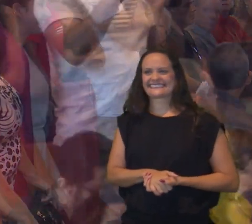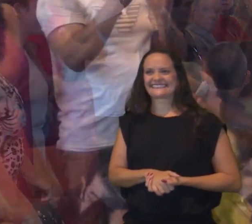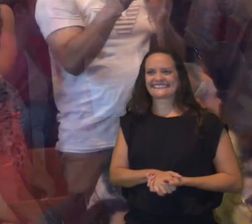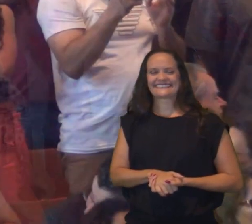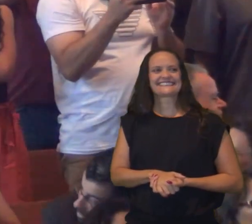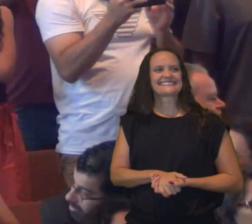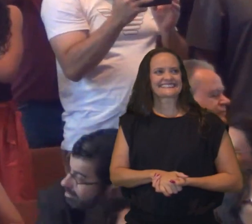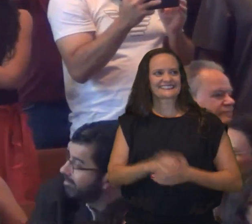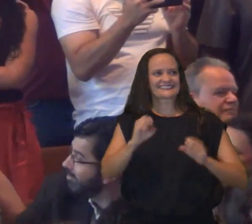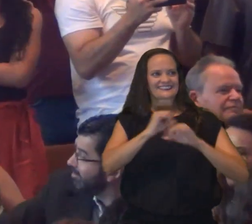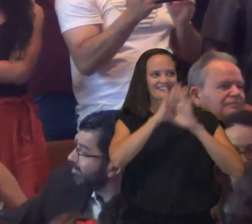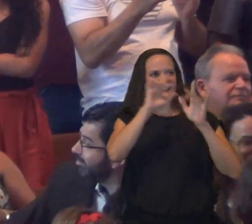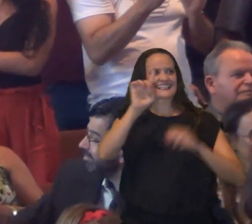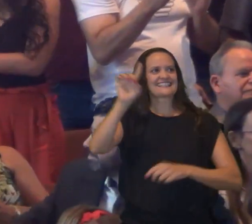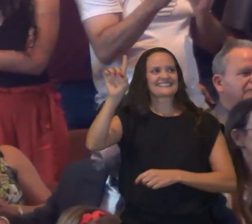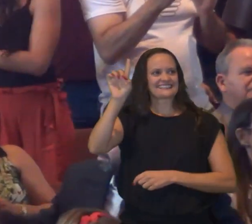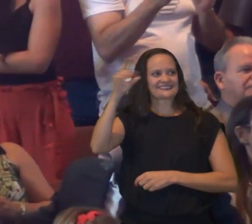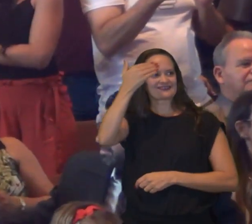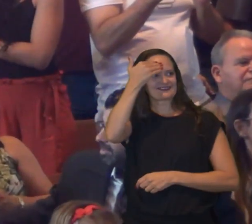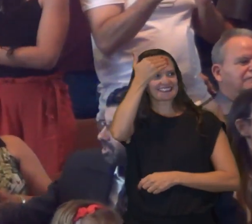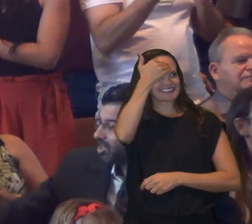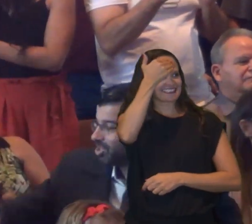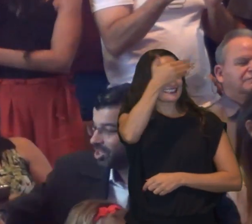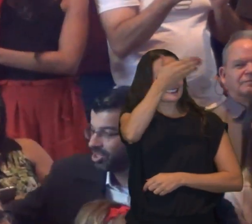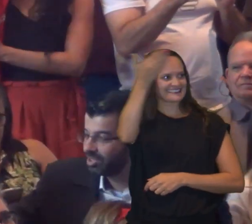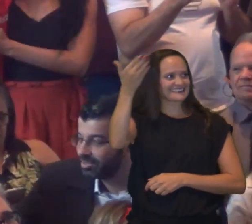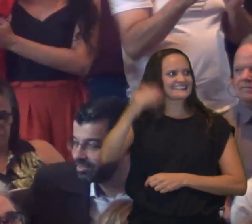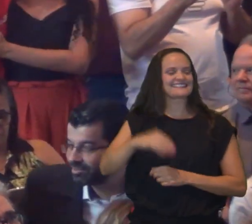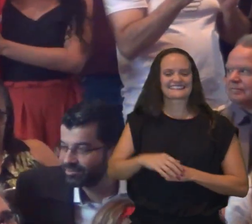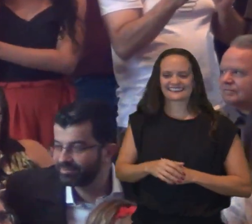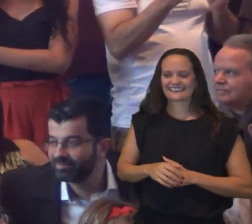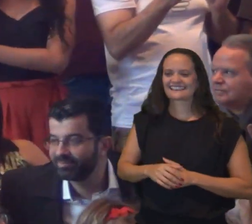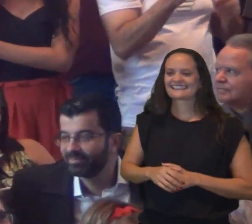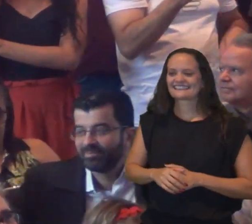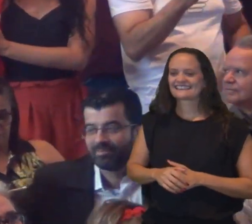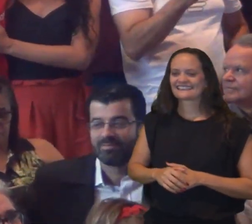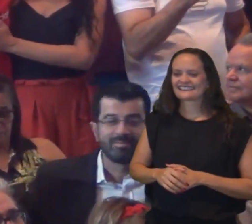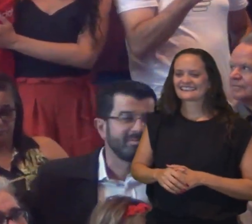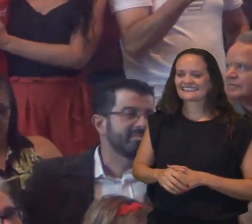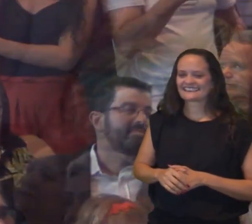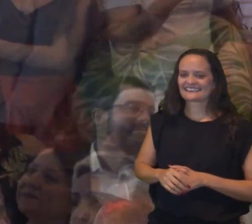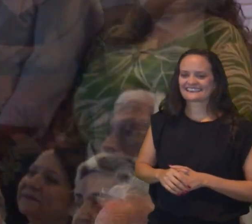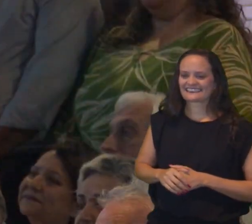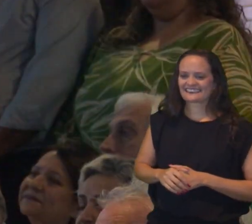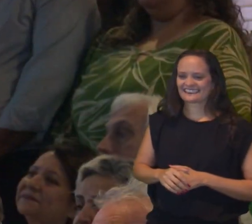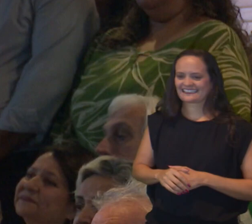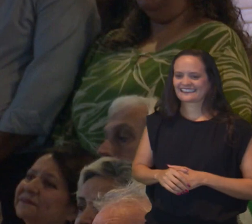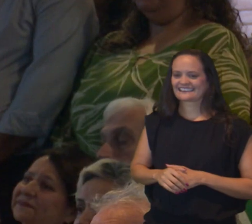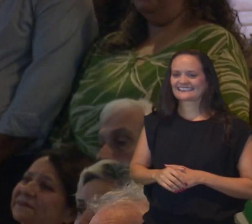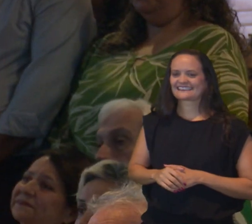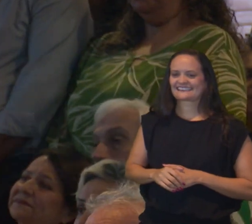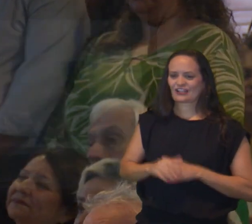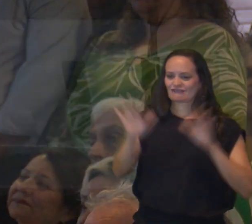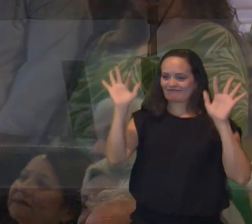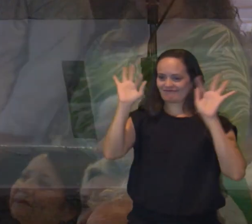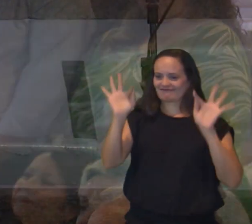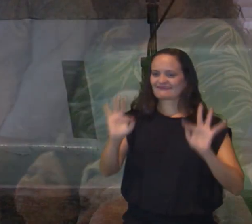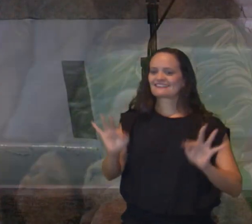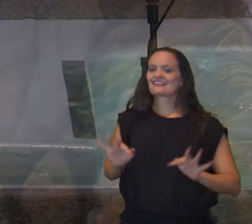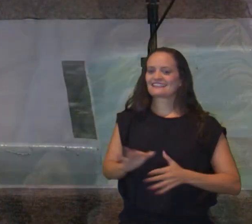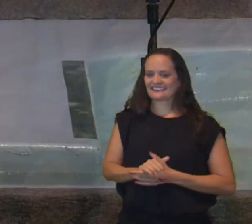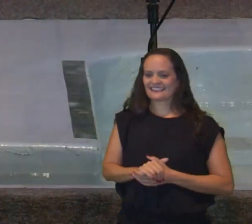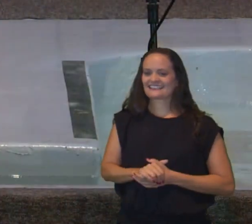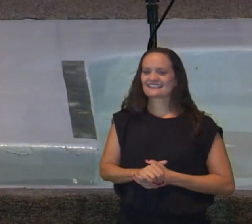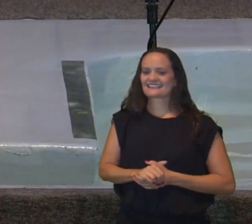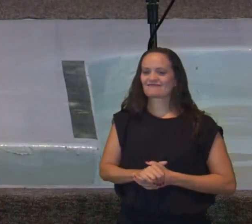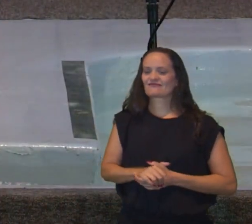Glória a Deus, obrigado pela presença de vocês. Está feliz, Marcelo? Estou. Nós também estamos felizes com a decisão